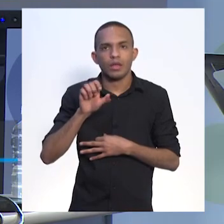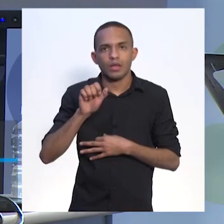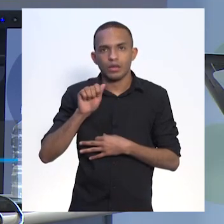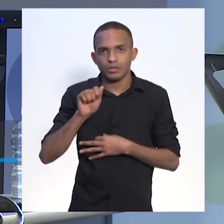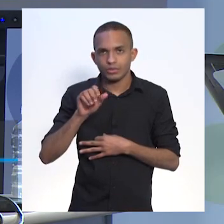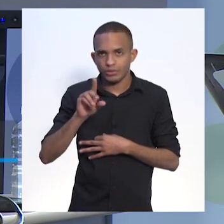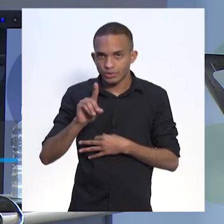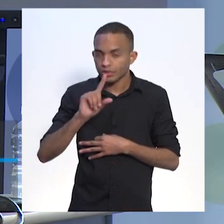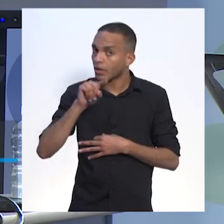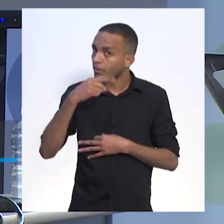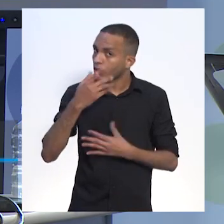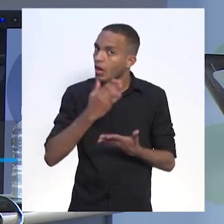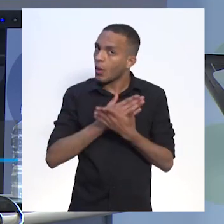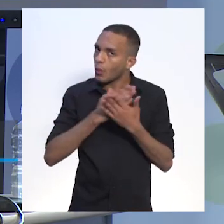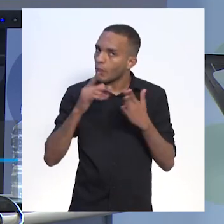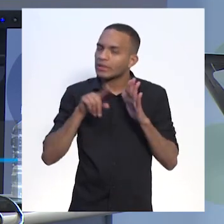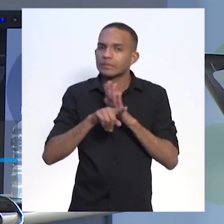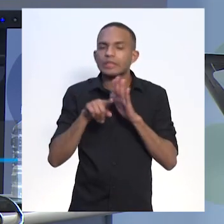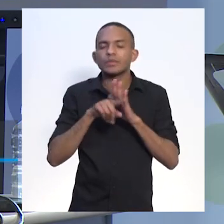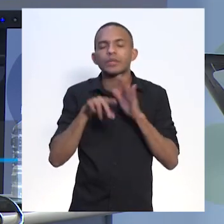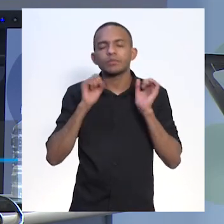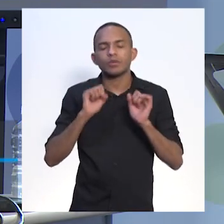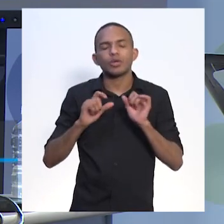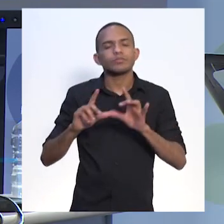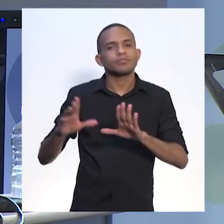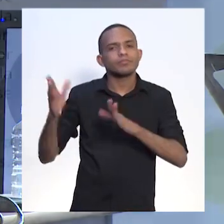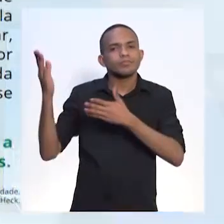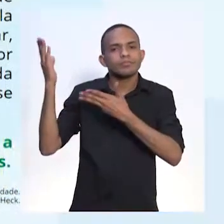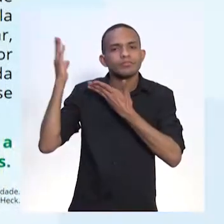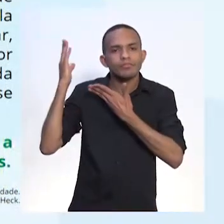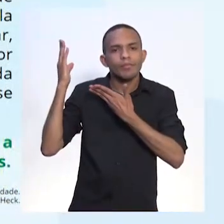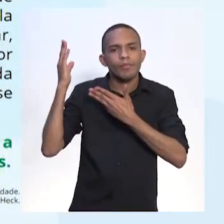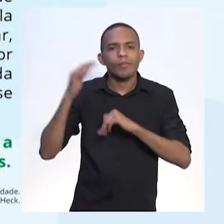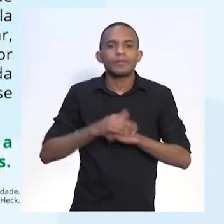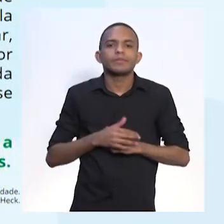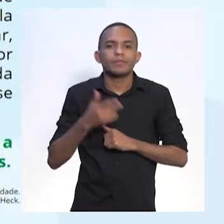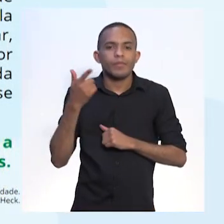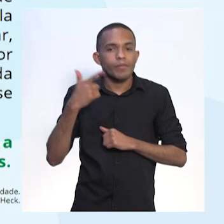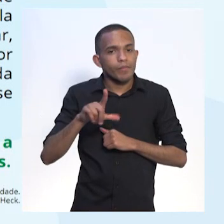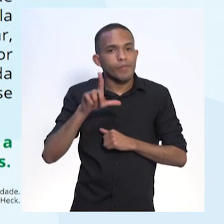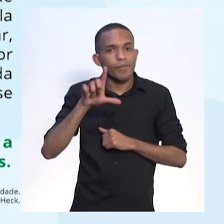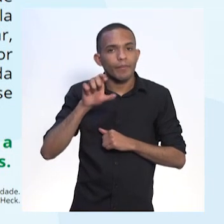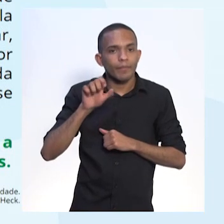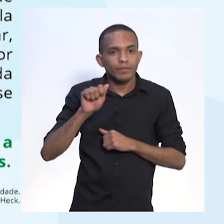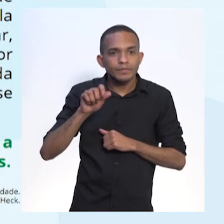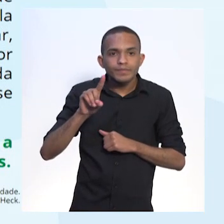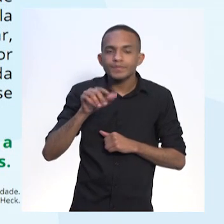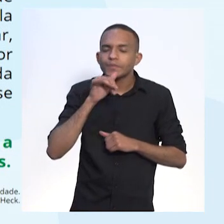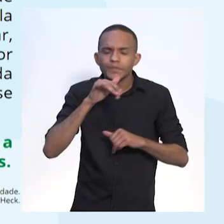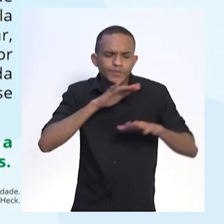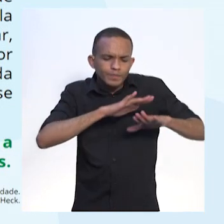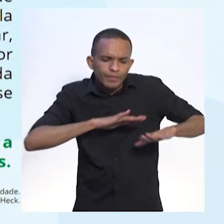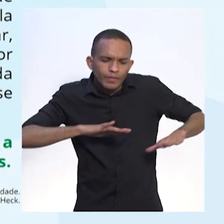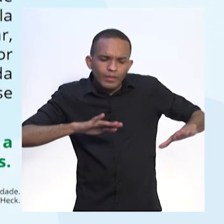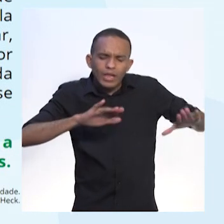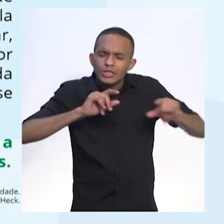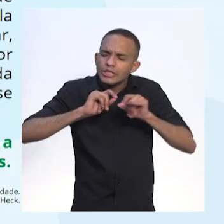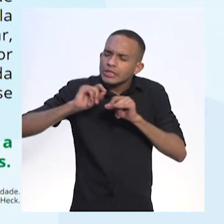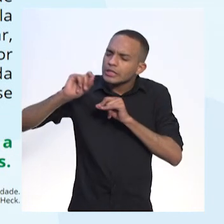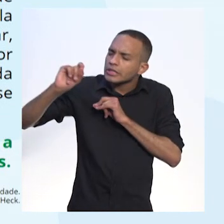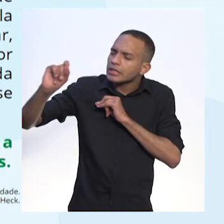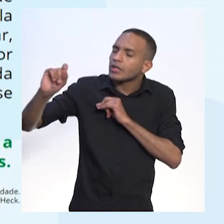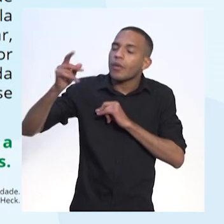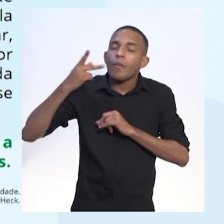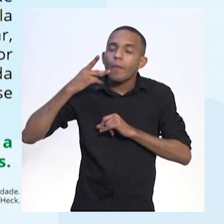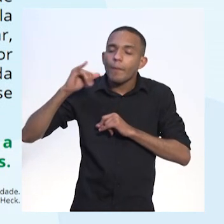algumas perguntas. E aí, pode colocar para eles na tela. Dá uma olhada de novo aí no lead. Ó. Num vilarejo distante, o pai, que era professor, dá